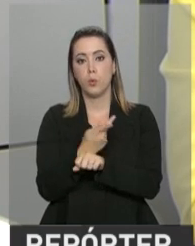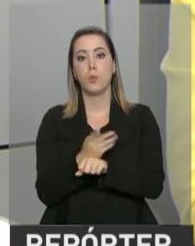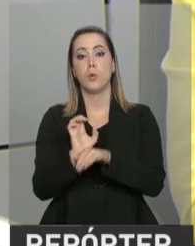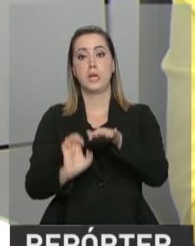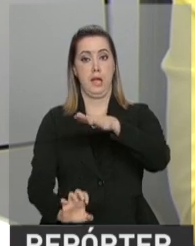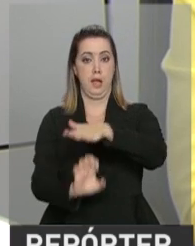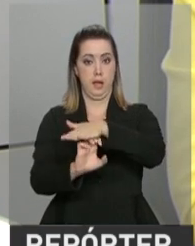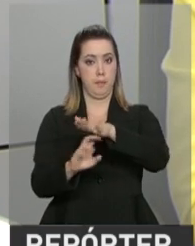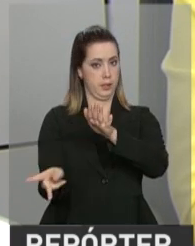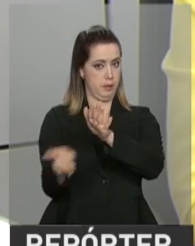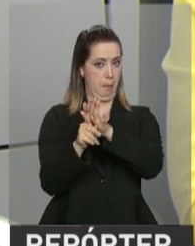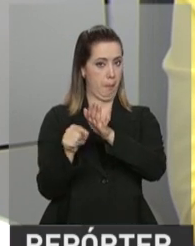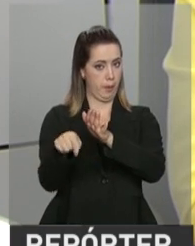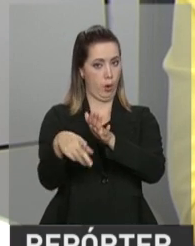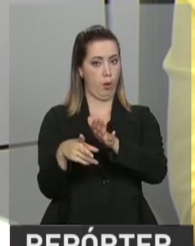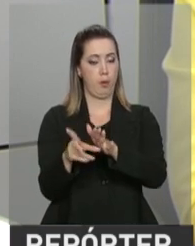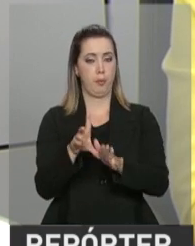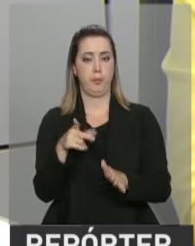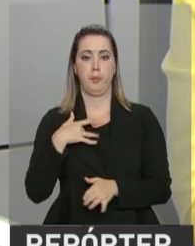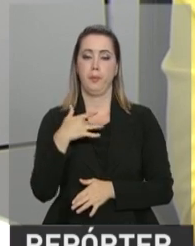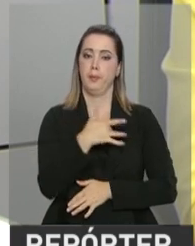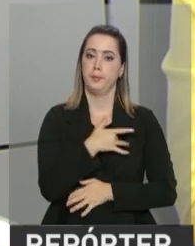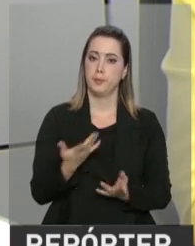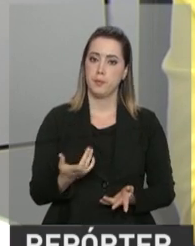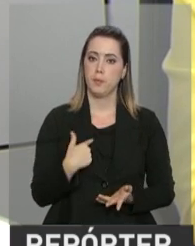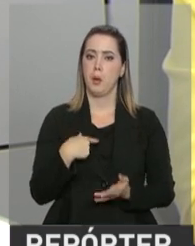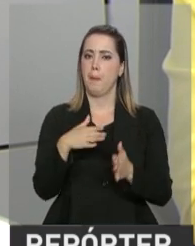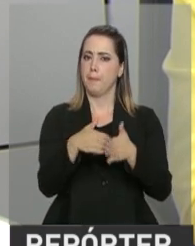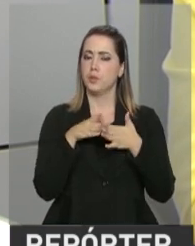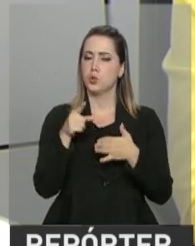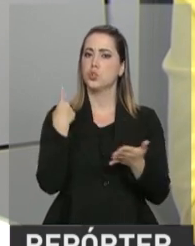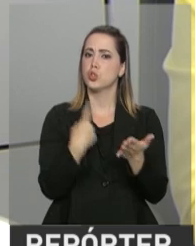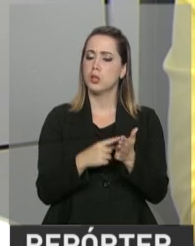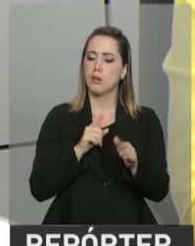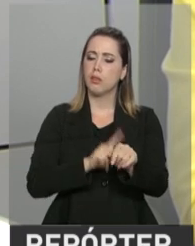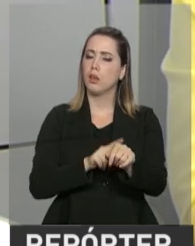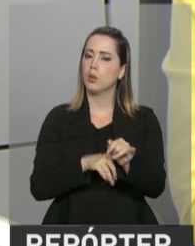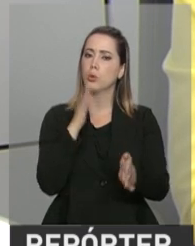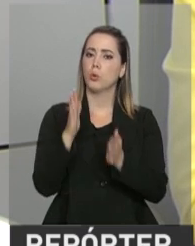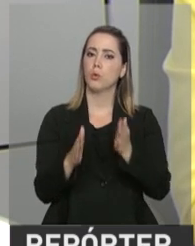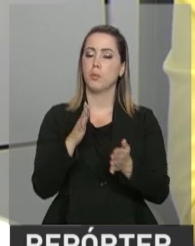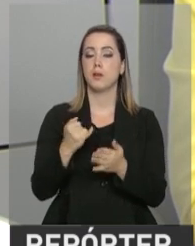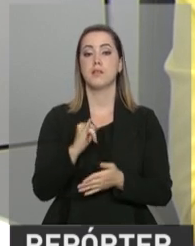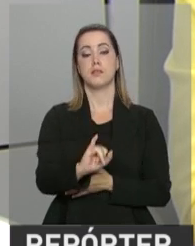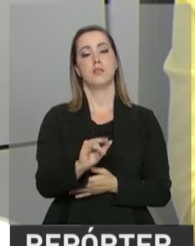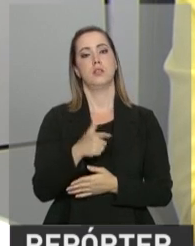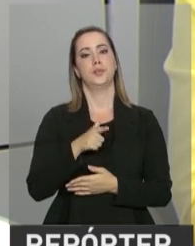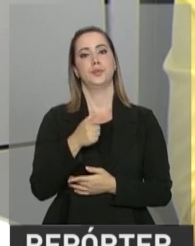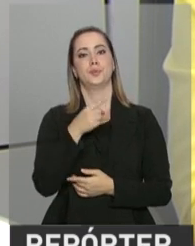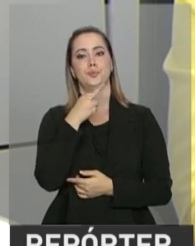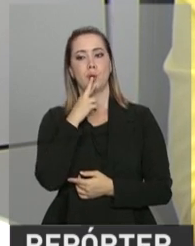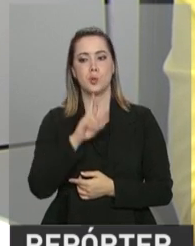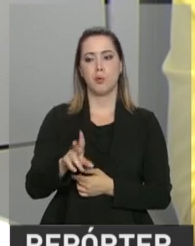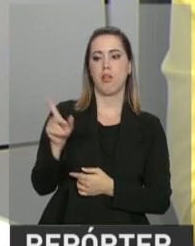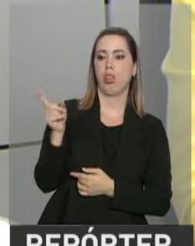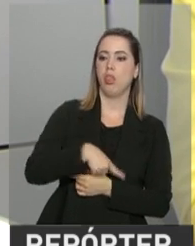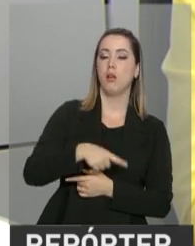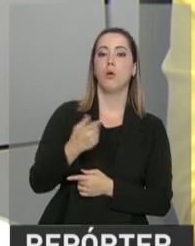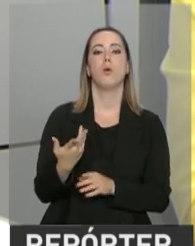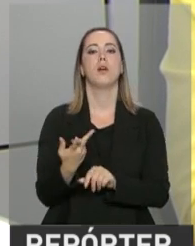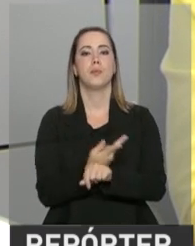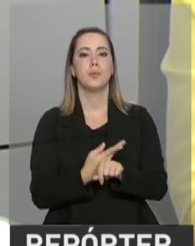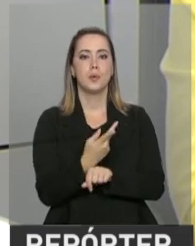operadora, solicitar o agendamento naquele prazo e, se não tiver sucesso, então ele procura a agência através